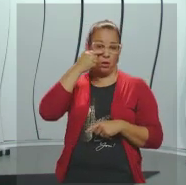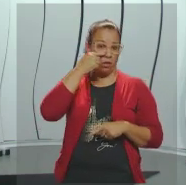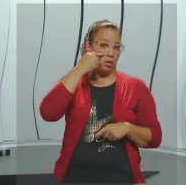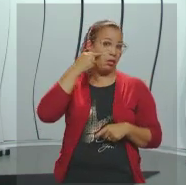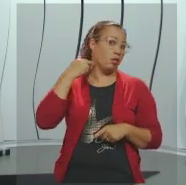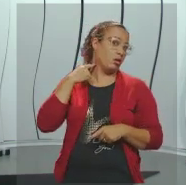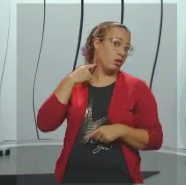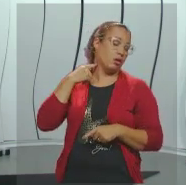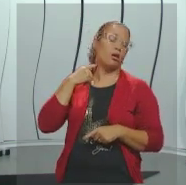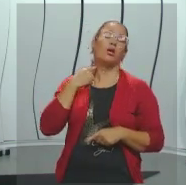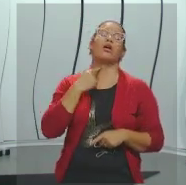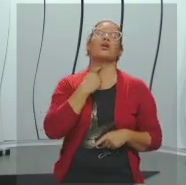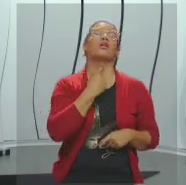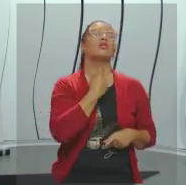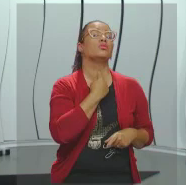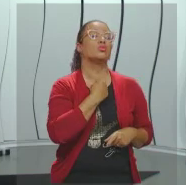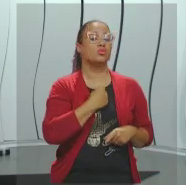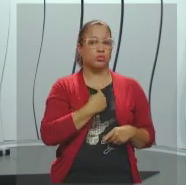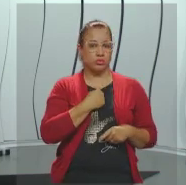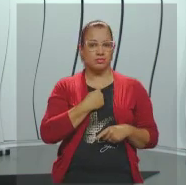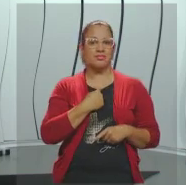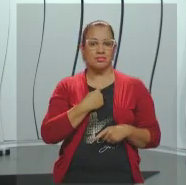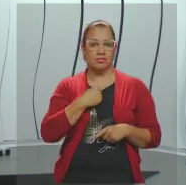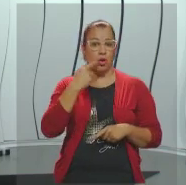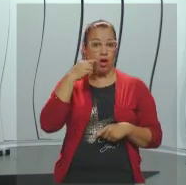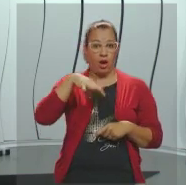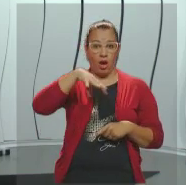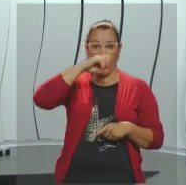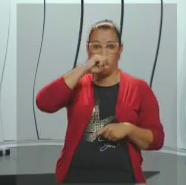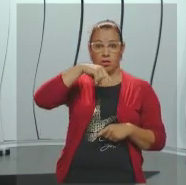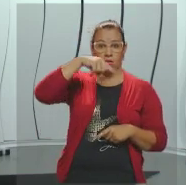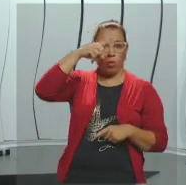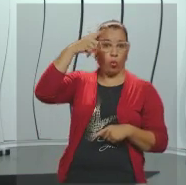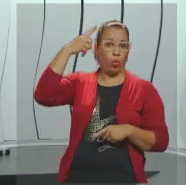pescoço e o ar vai seguindo esse caminho.